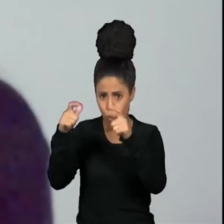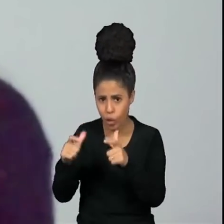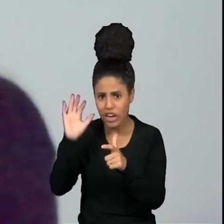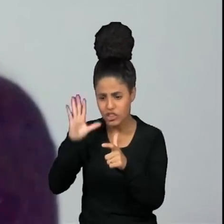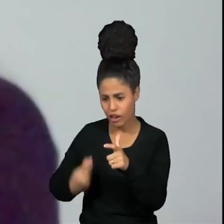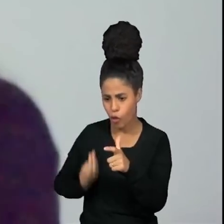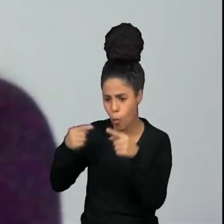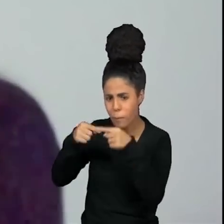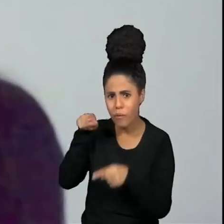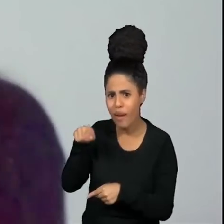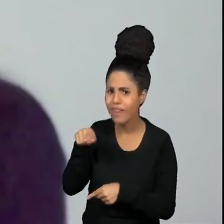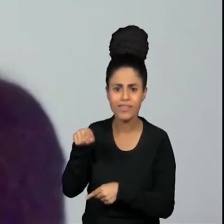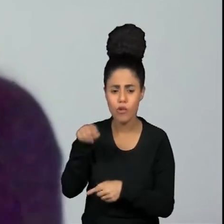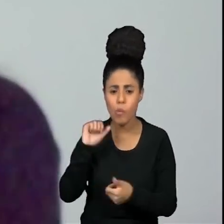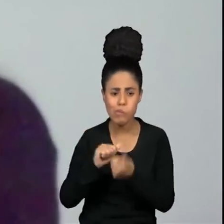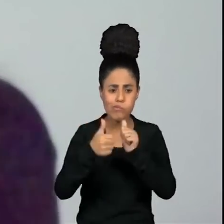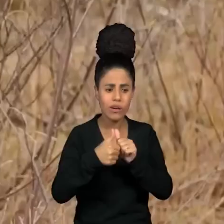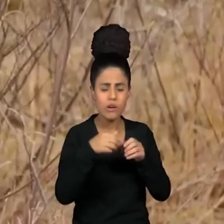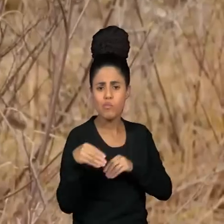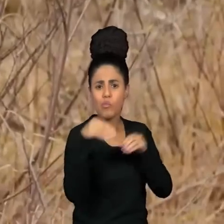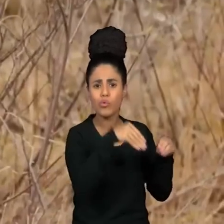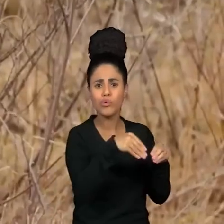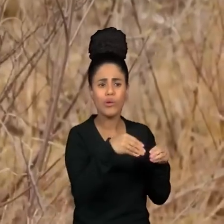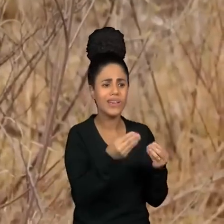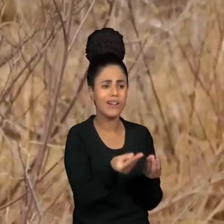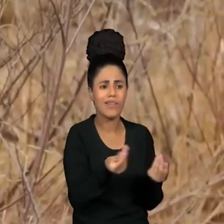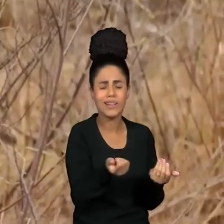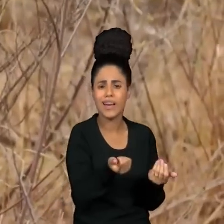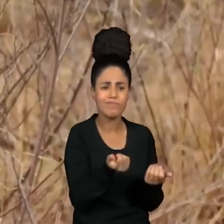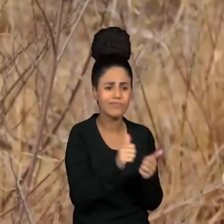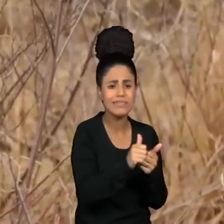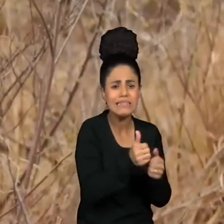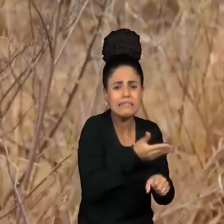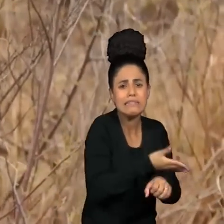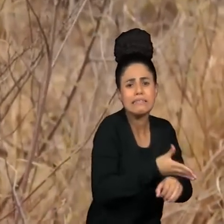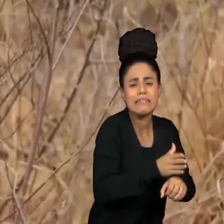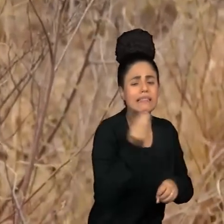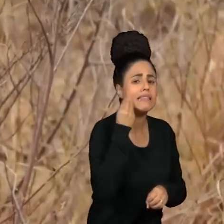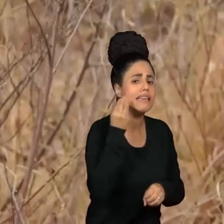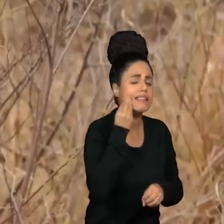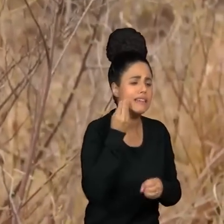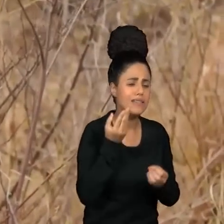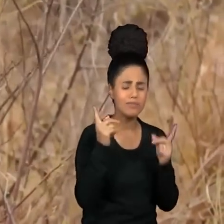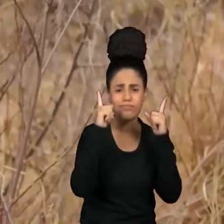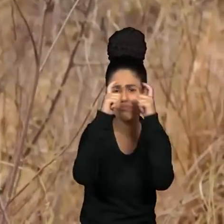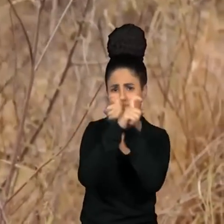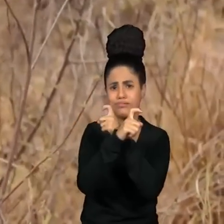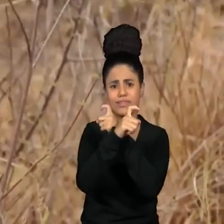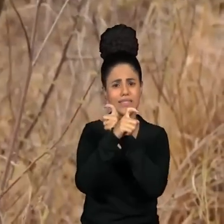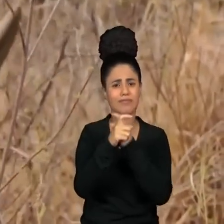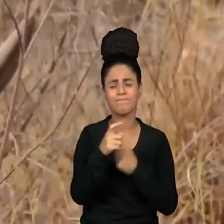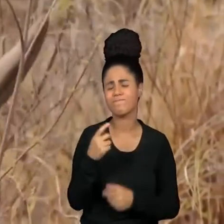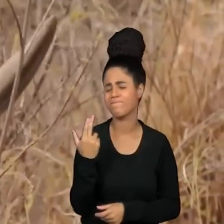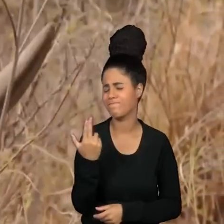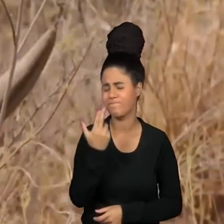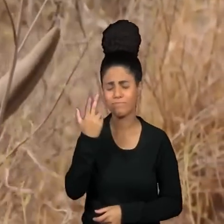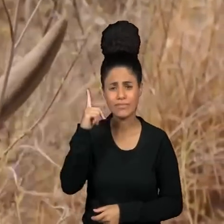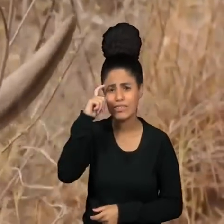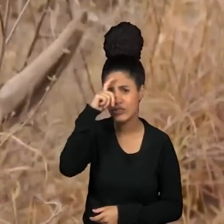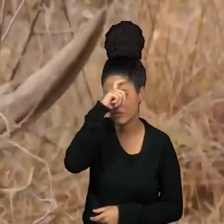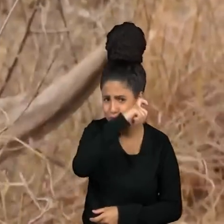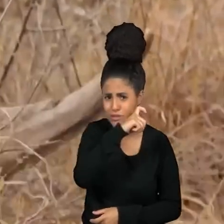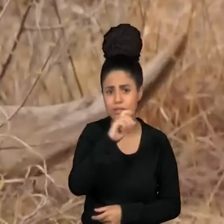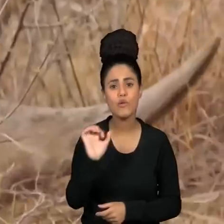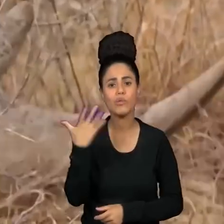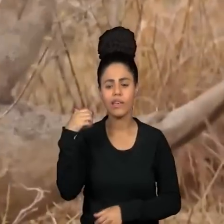ótimos delas, então, por isso, as taxas de crescimento demográfico delas, elas já não são tão robustas, ou seja,